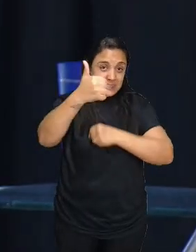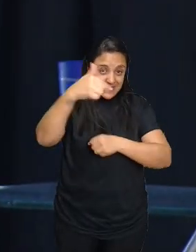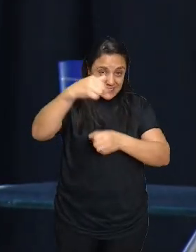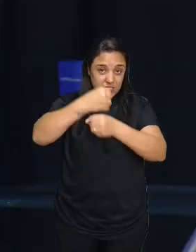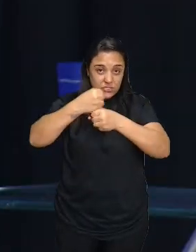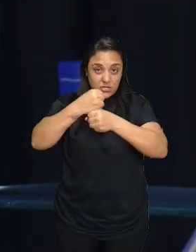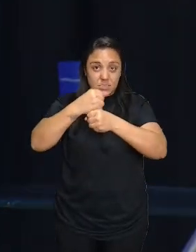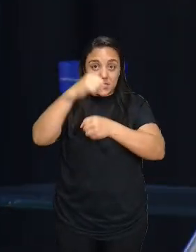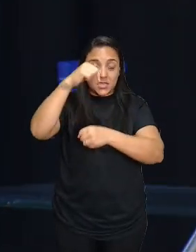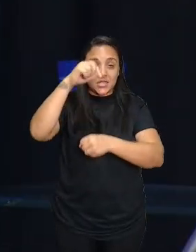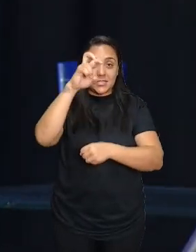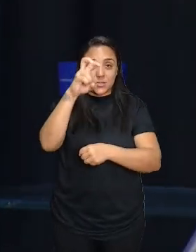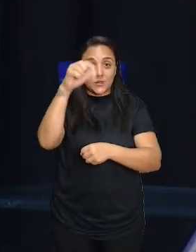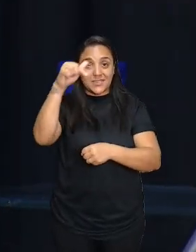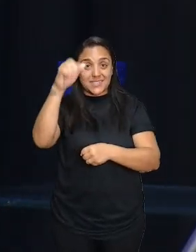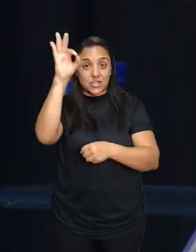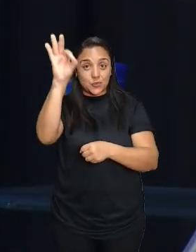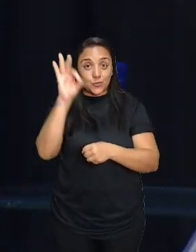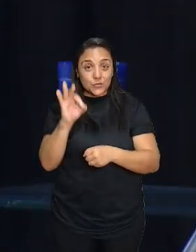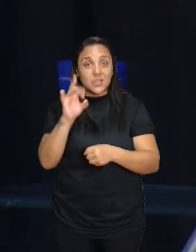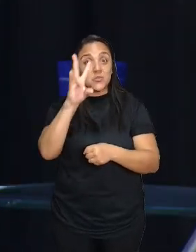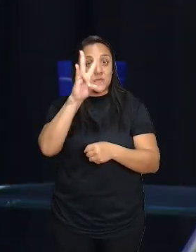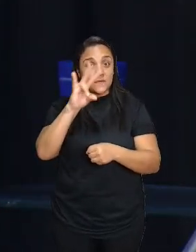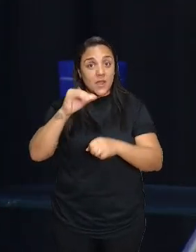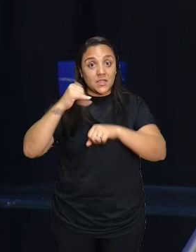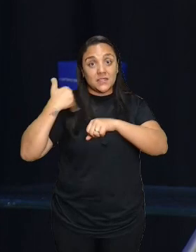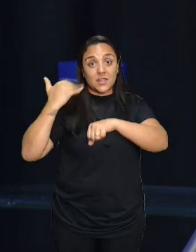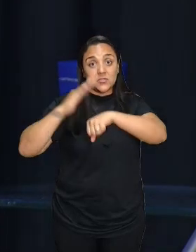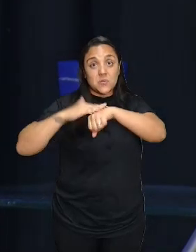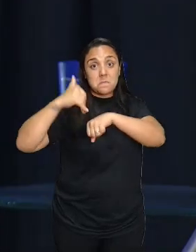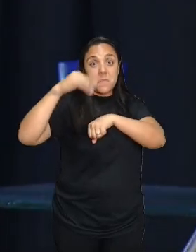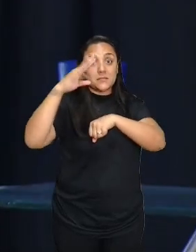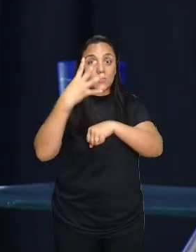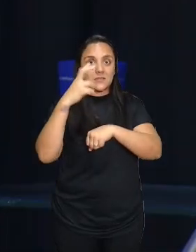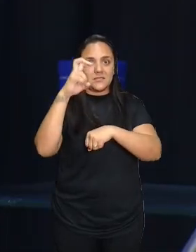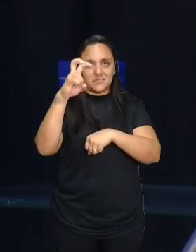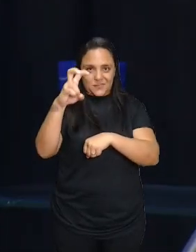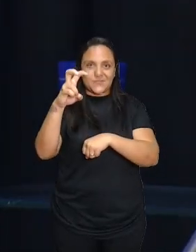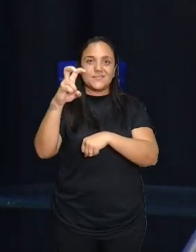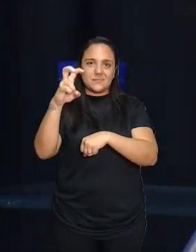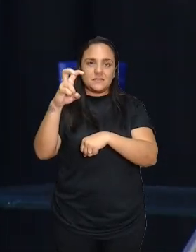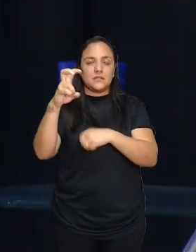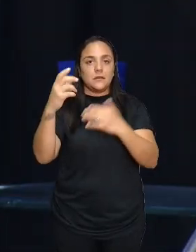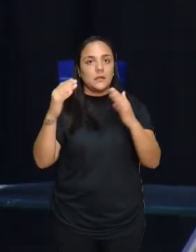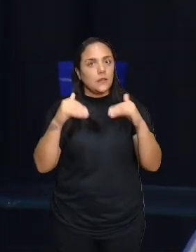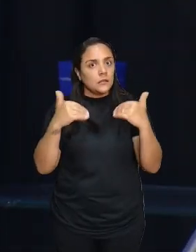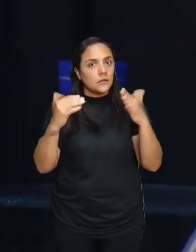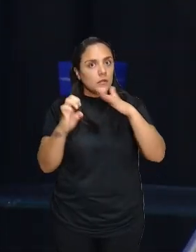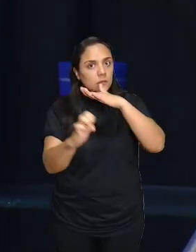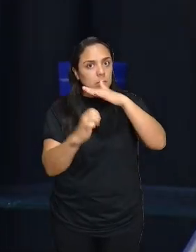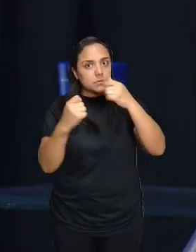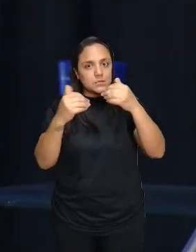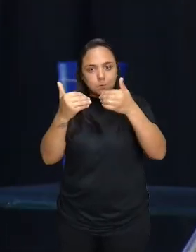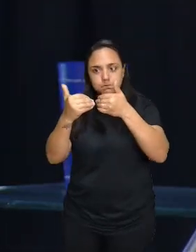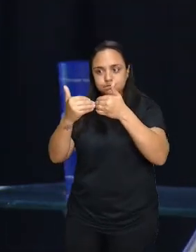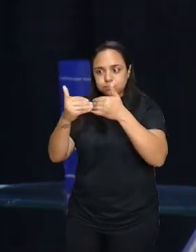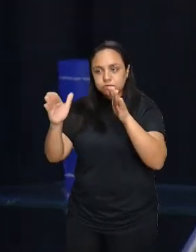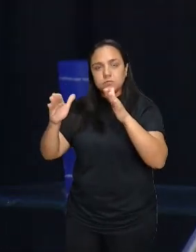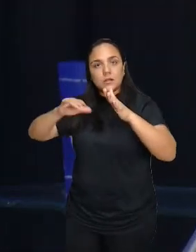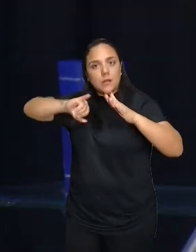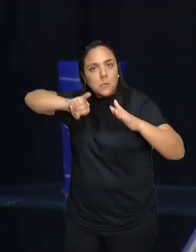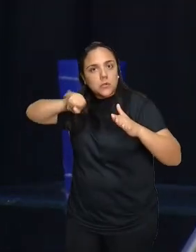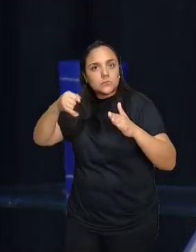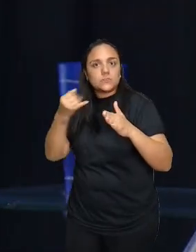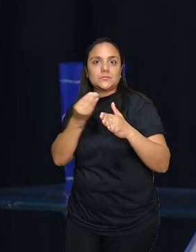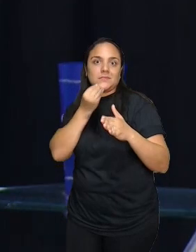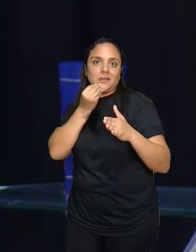57% da força de trabalho no Brasil vai ter mais de 45 anos. Então, as empresas têm que olhar para isso, não é só